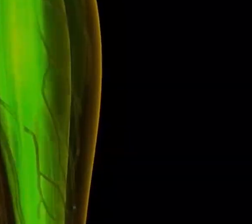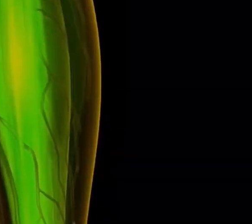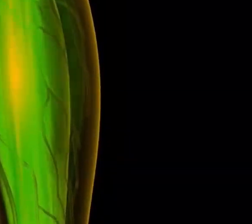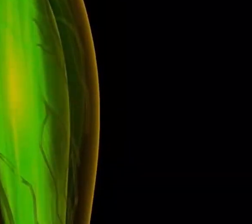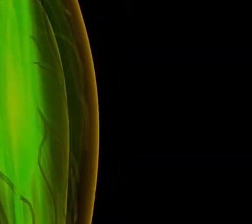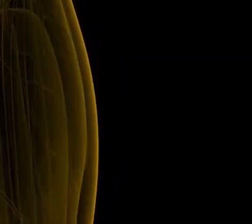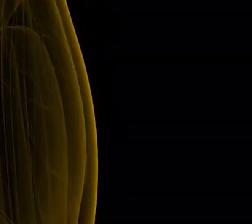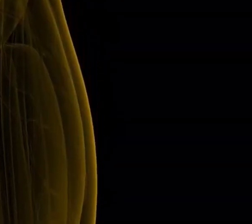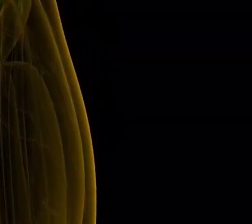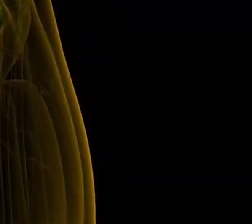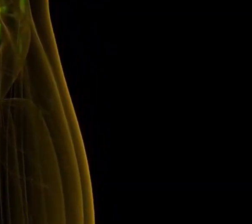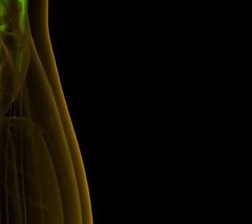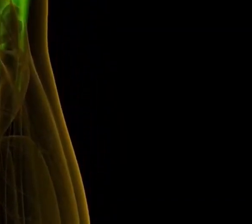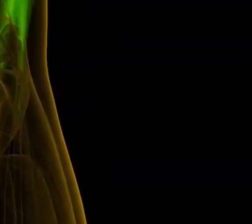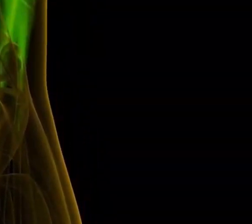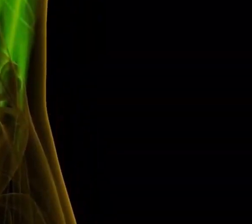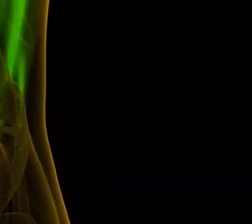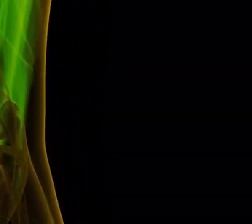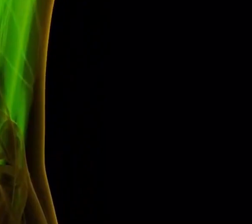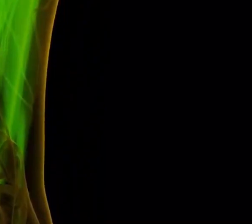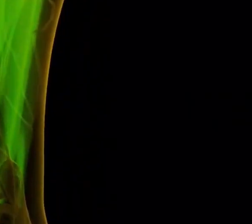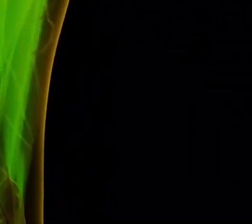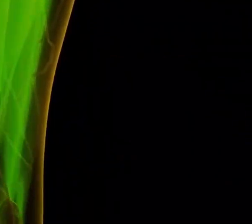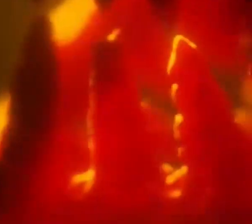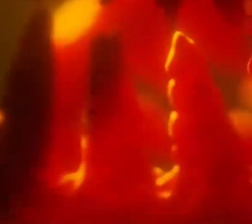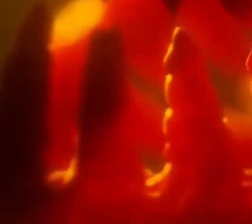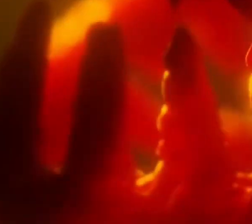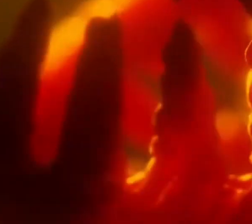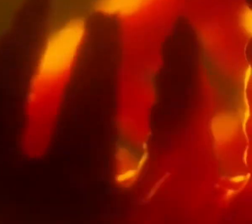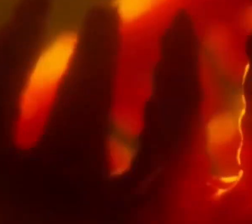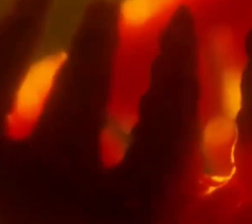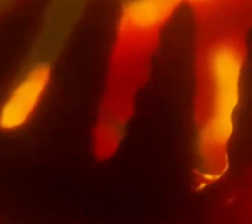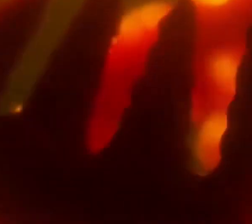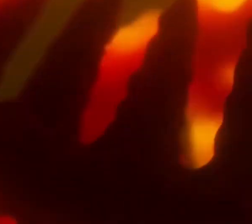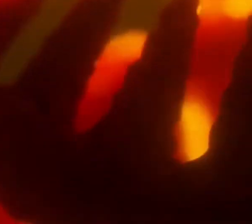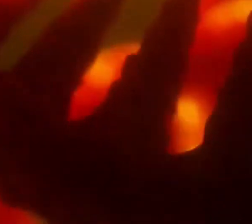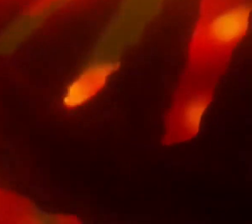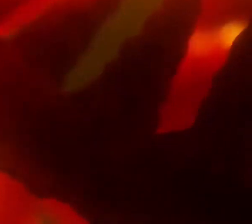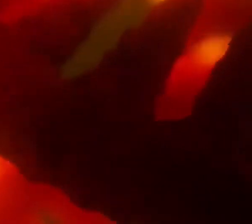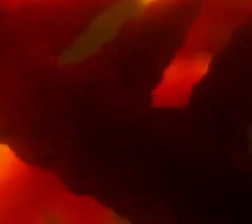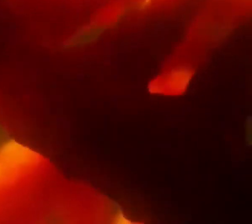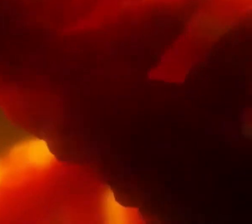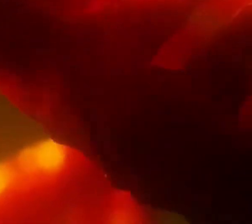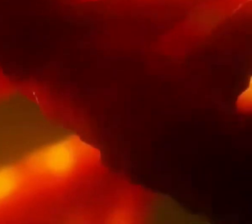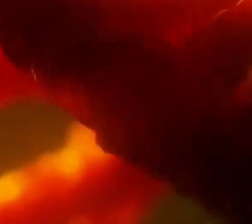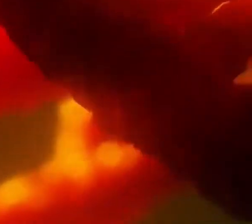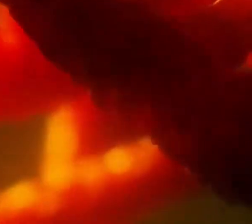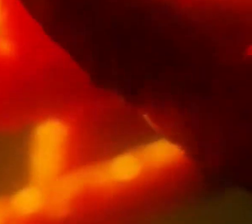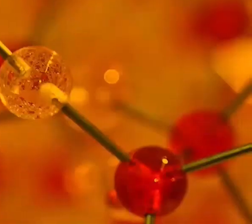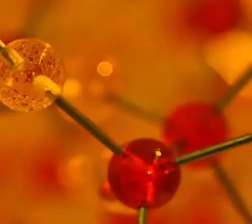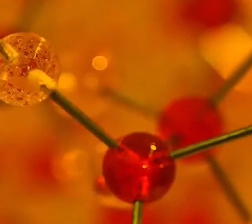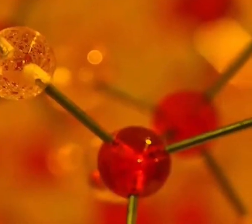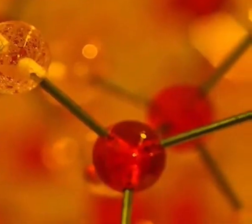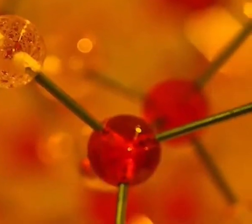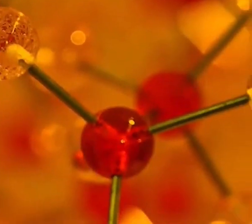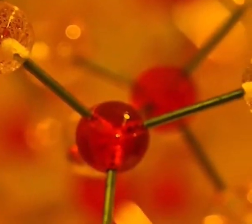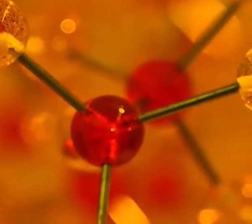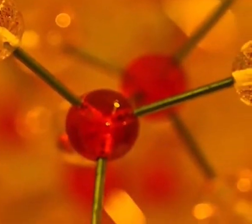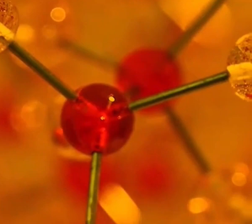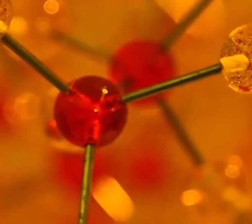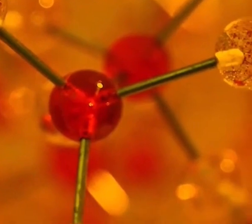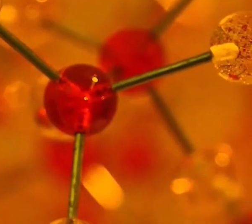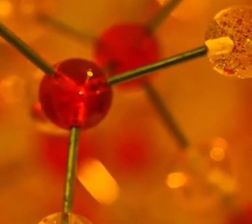nas células musculares de forma aeróbia e anaeróbia. E o objetivo final é a geração da molécula